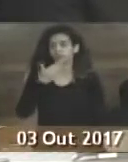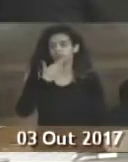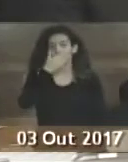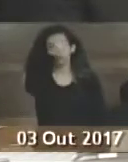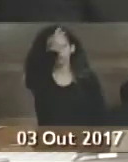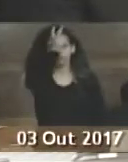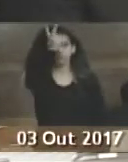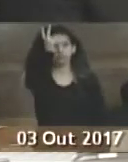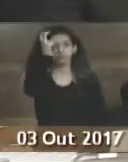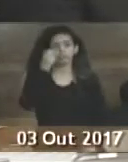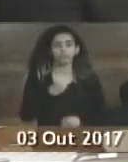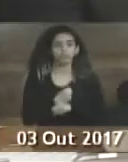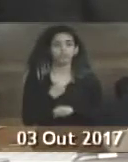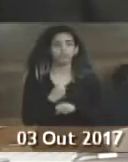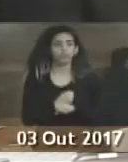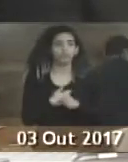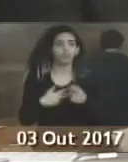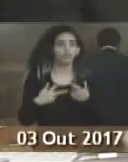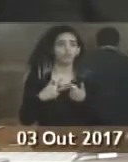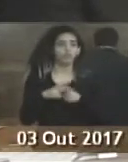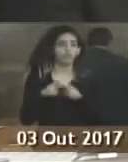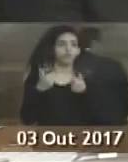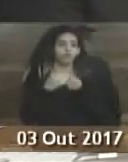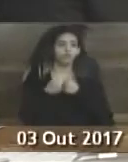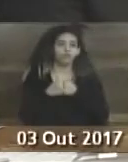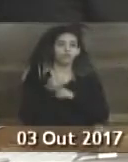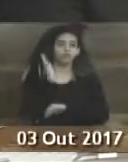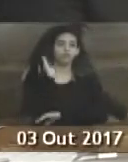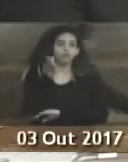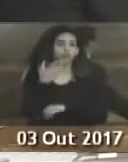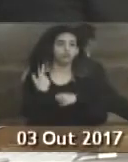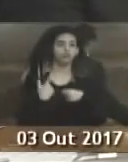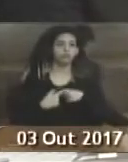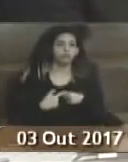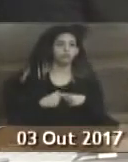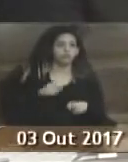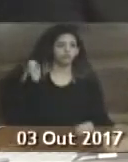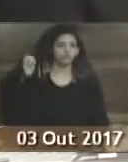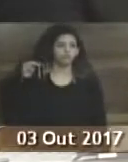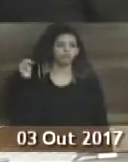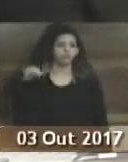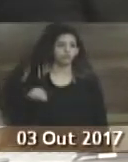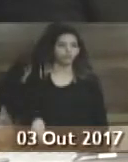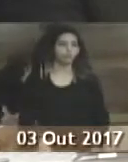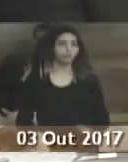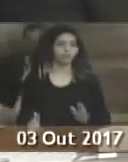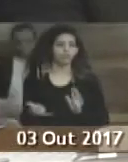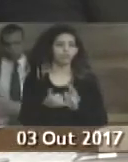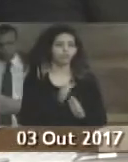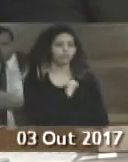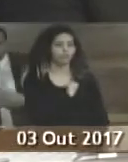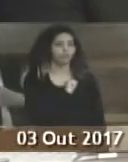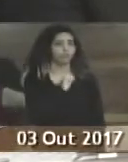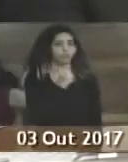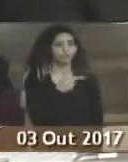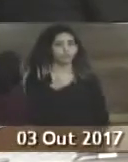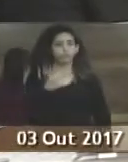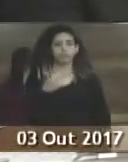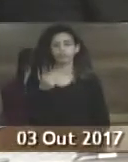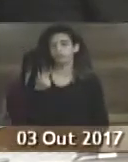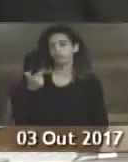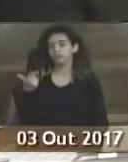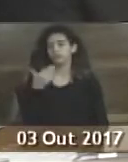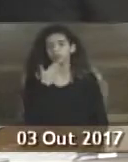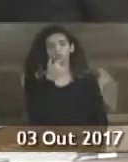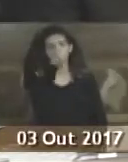prefeito a reforma do abrigo de passageiros na Avenida Antônio Betou da Silva Jordão, em frente ao bar do Carlinhos, no bairro Monsuaba. Indicação 2.832/17, indicando ao